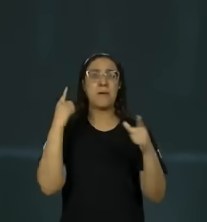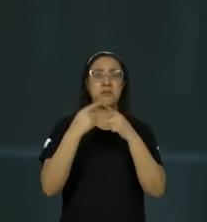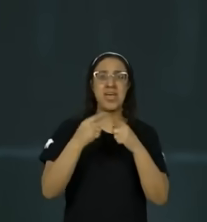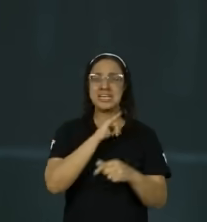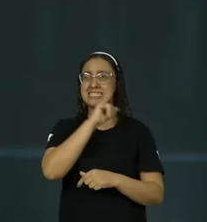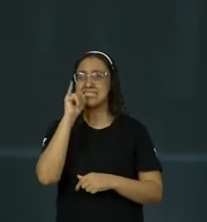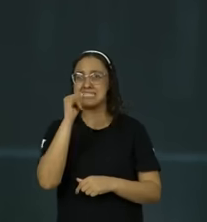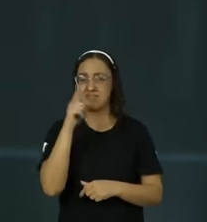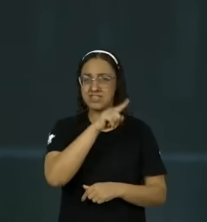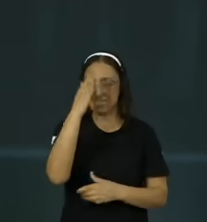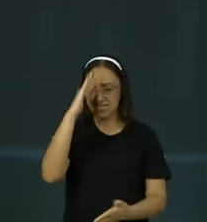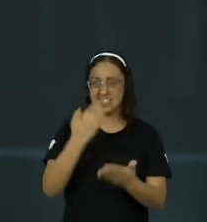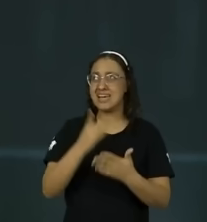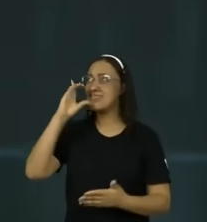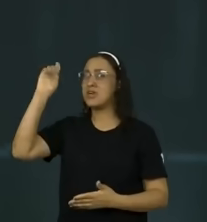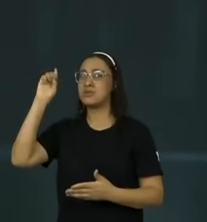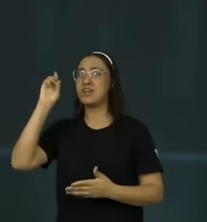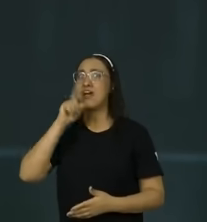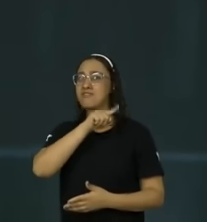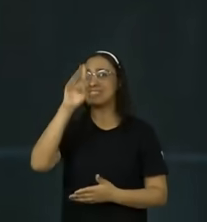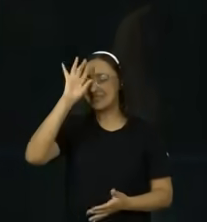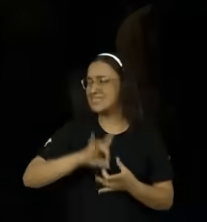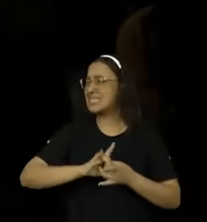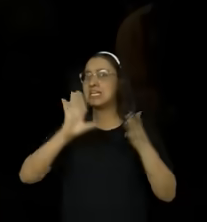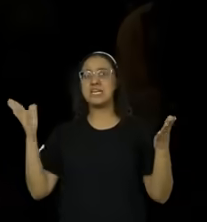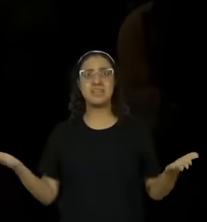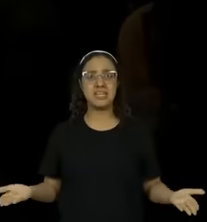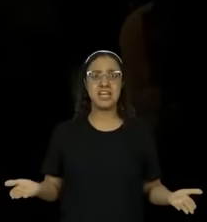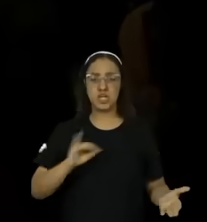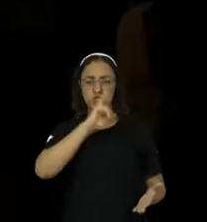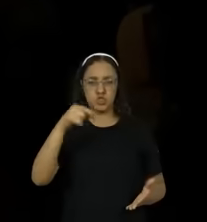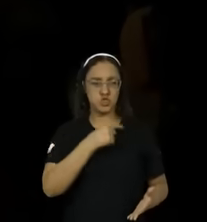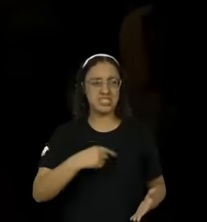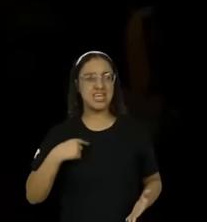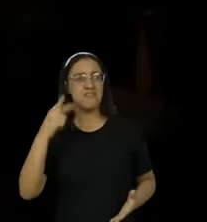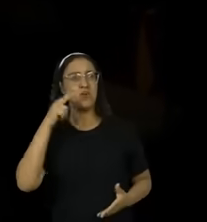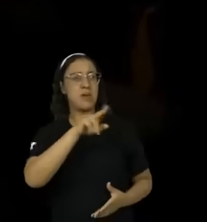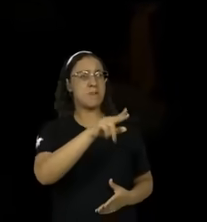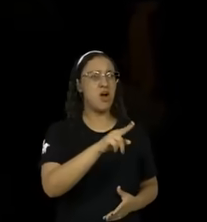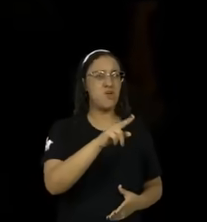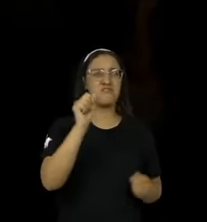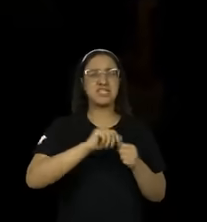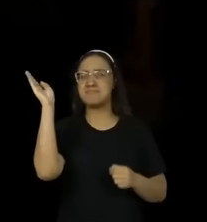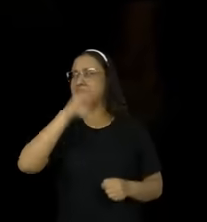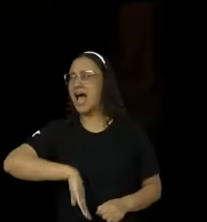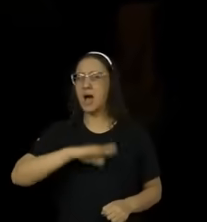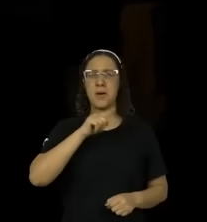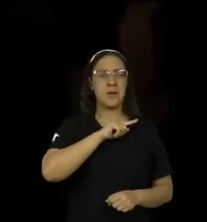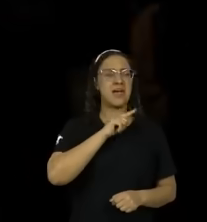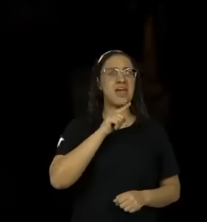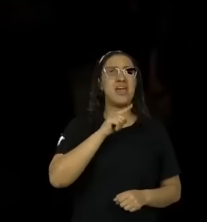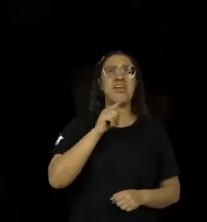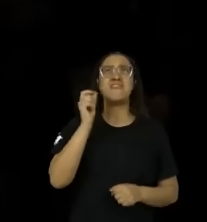Eu quero dizer uma coisa: José está na frente de homens que conspiraram contra ele, homens que tramaram a sua morte, homens que jogaram